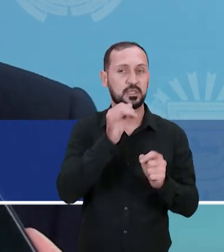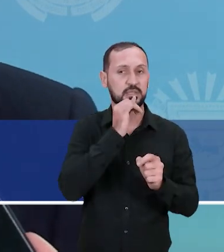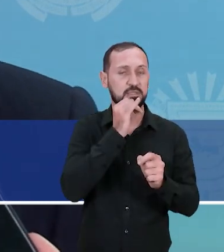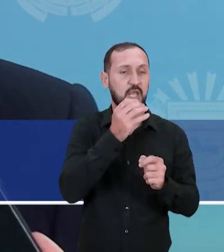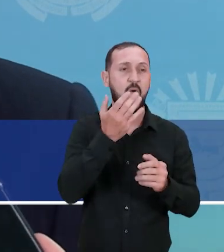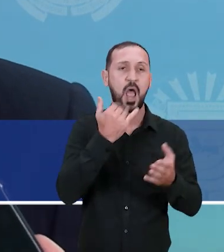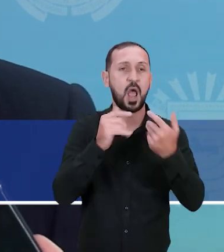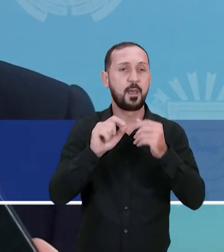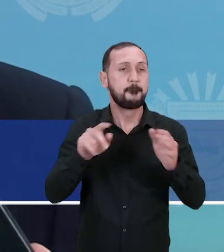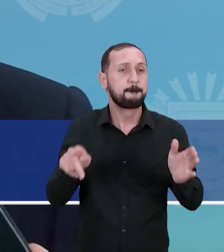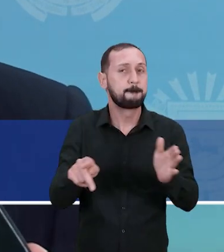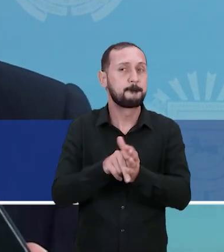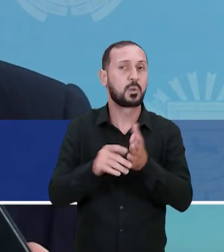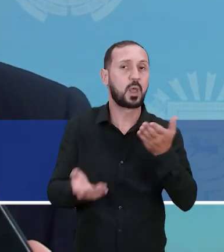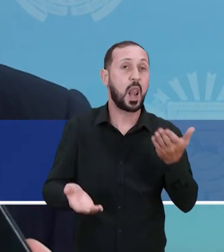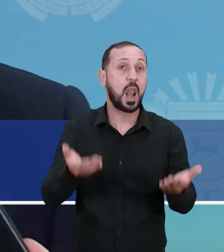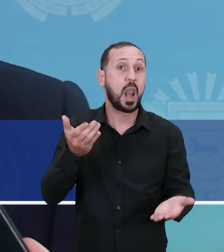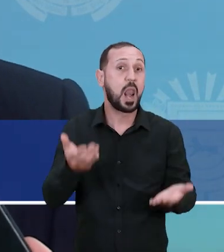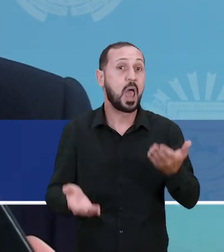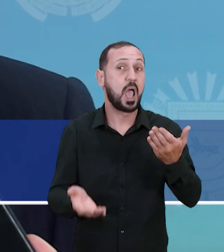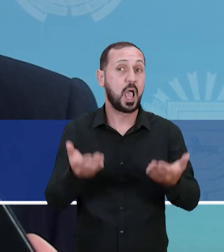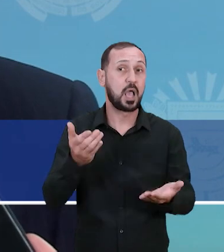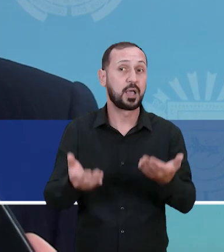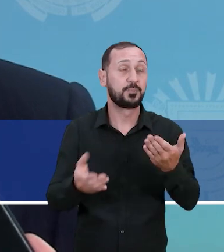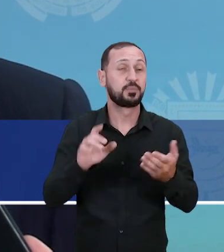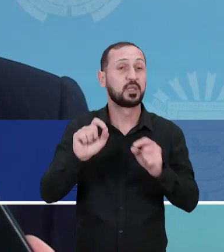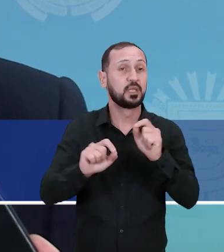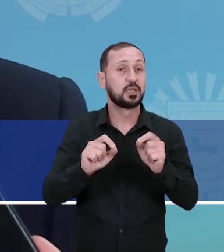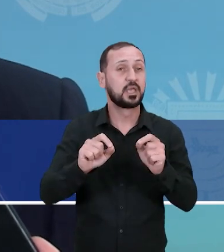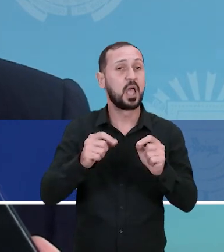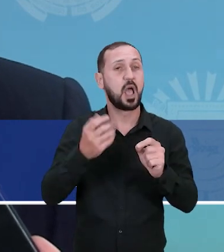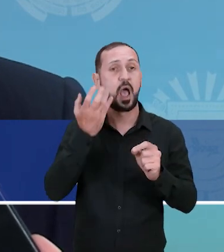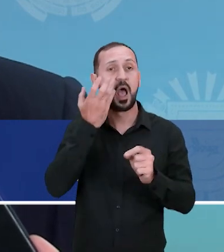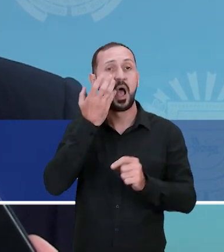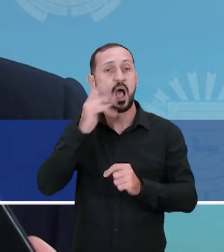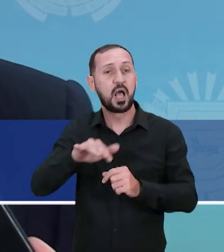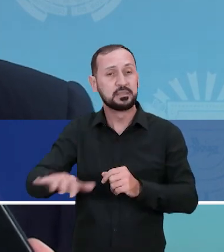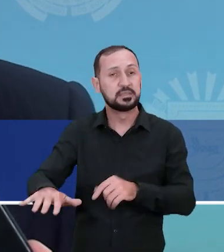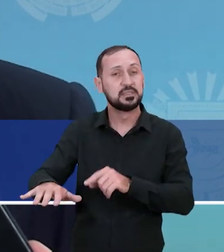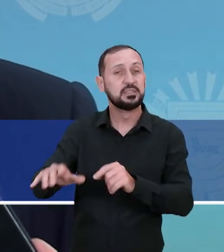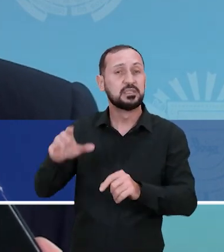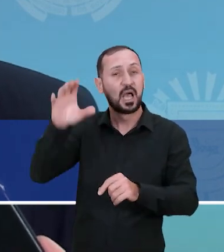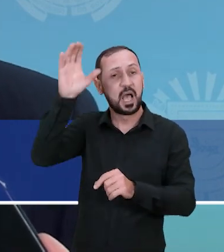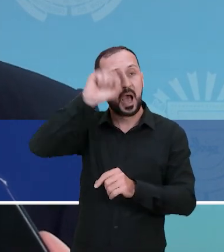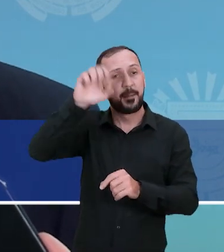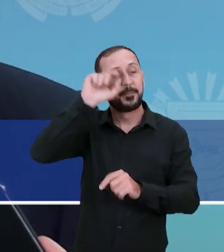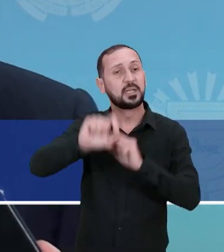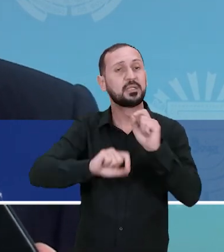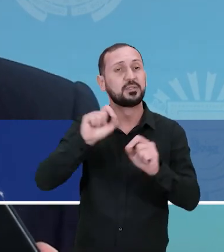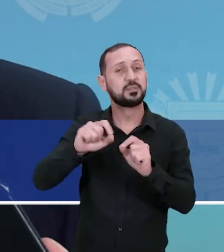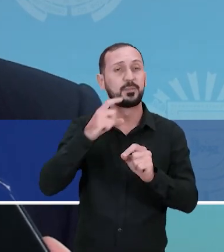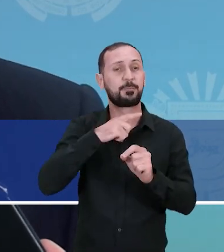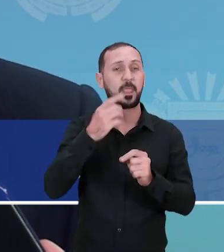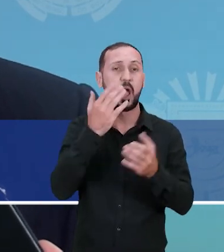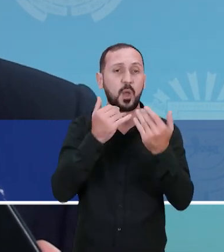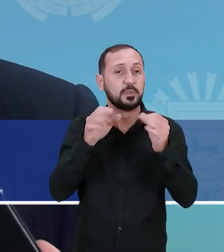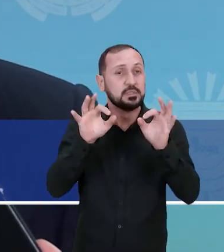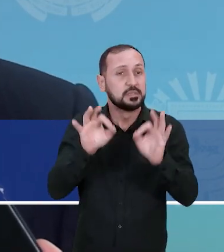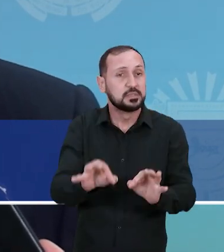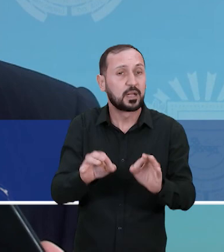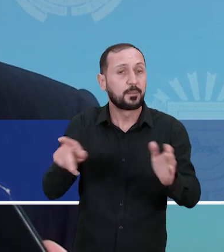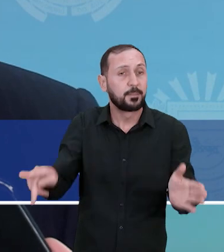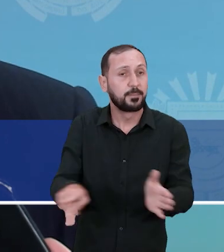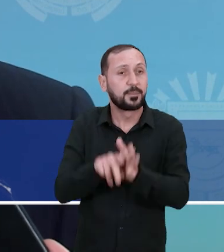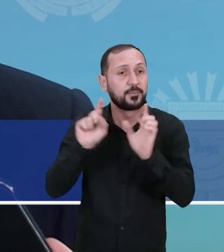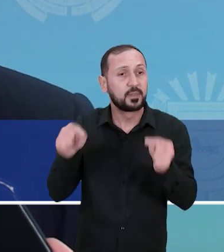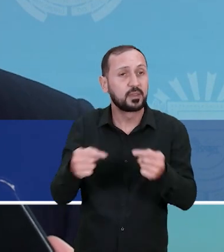seja uma alimentação balanceada e as crianças possam já aprender a se alimentar